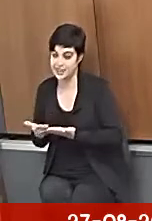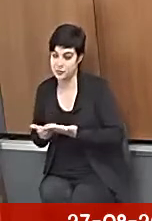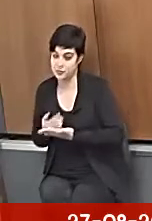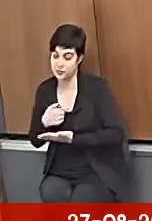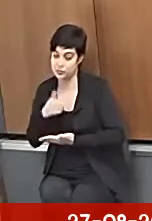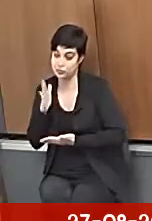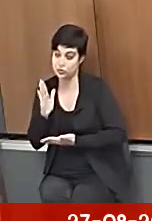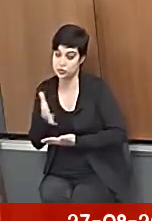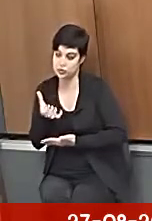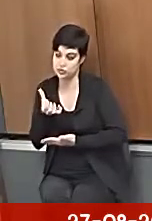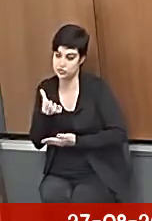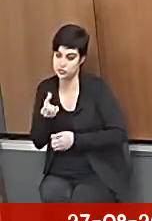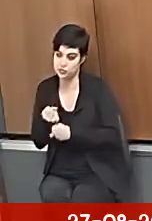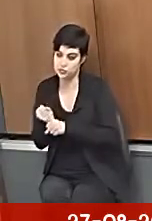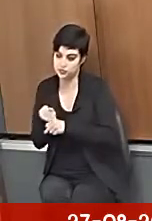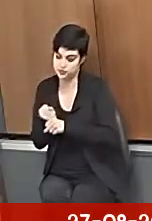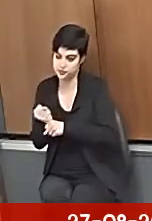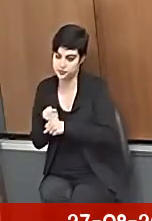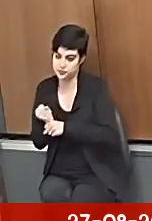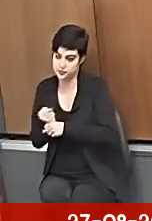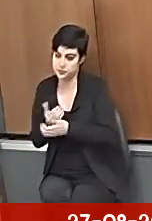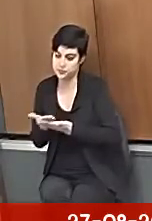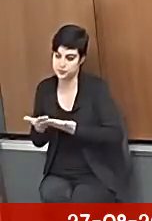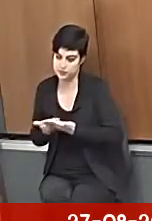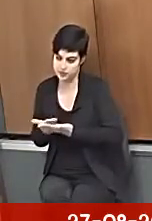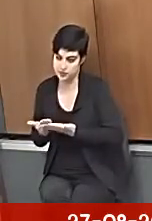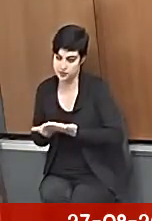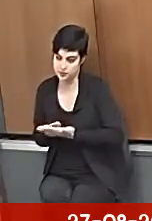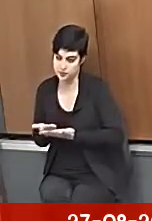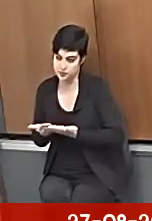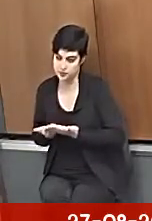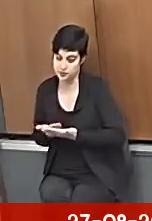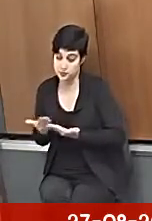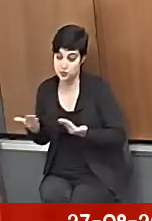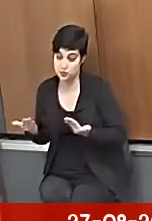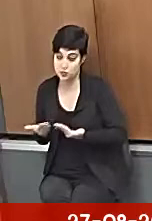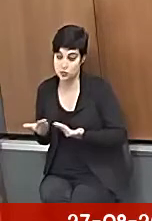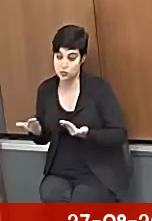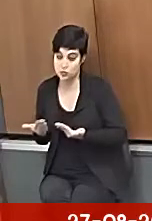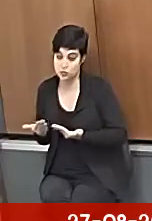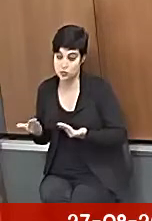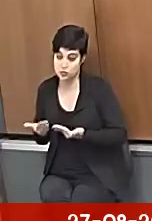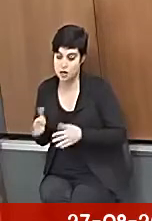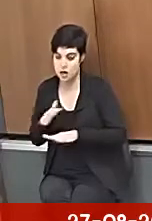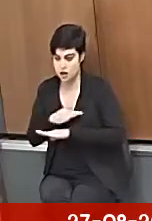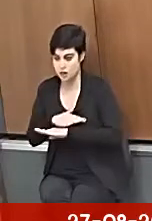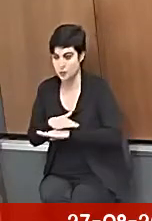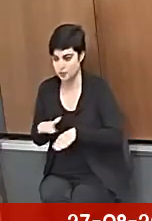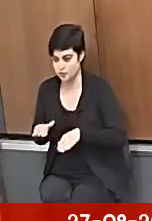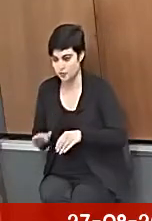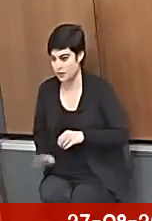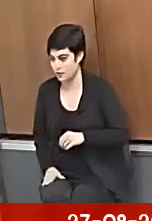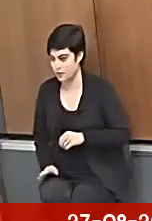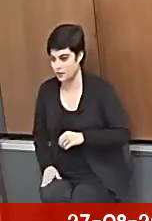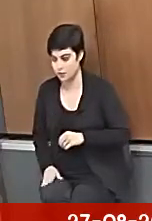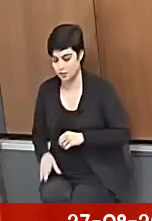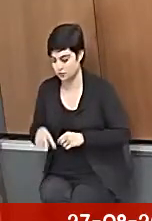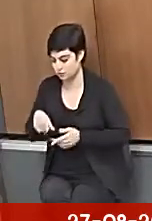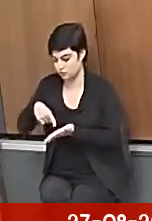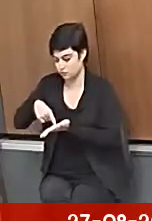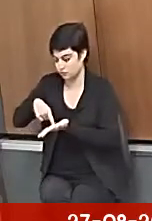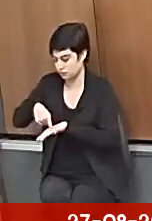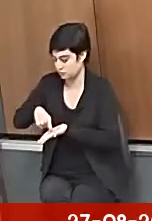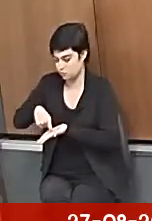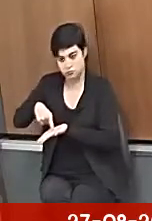seis anos que eu trato com o ortopedista traumatologista e hoje o meu tratamento ele já chegou ao fim a minha perna não dobra minha perna